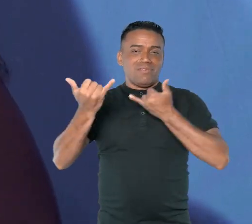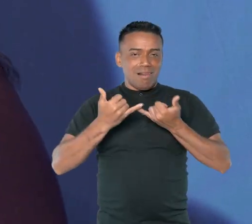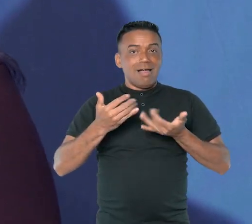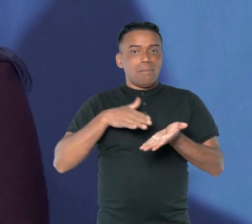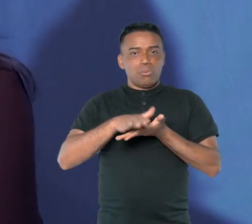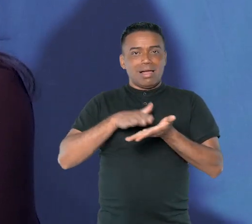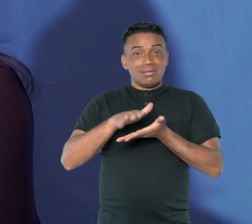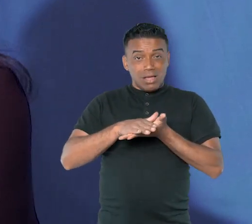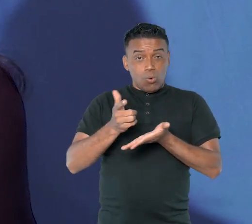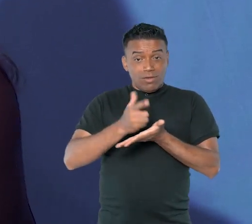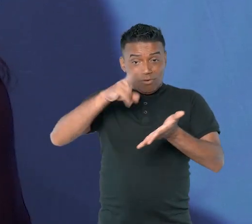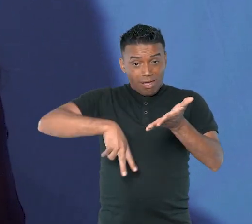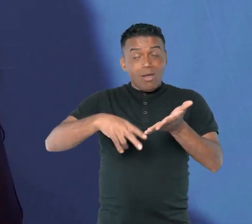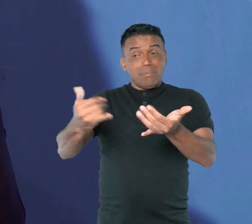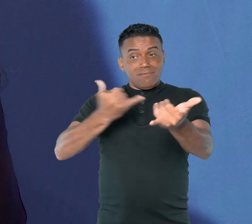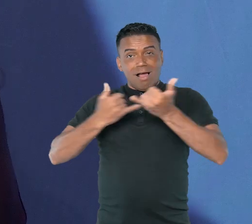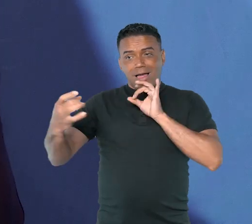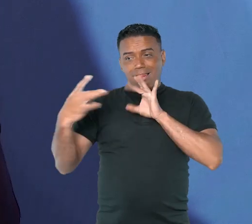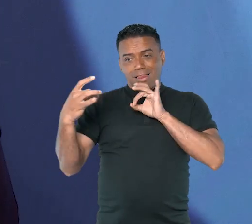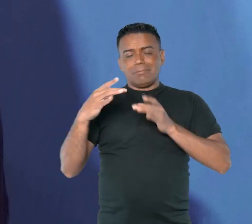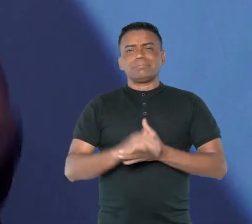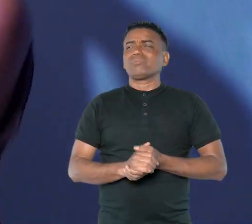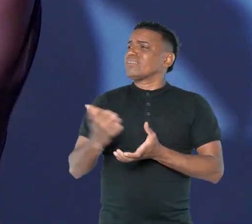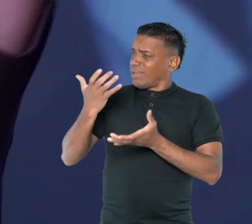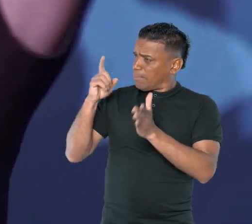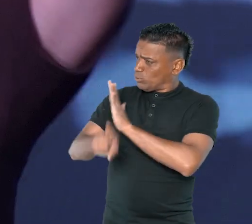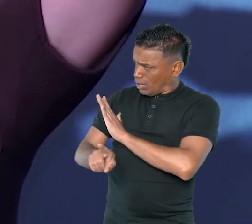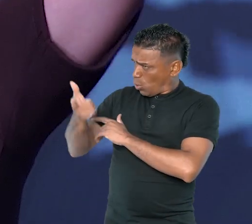livro tivesse publicado. Mais alguém quer perguntar?